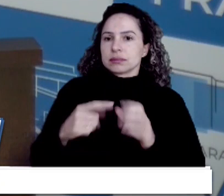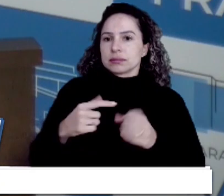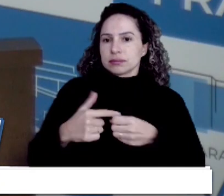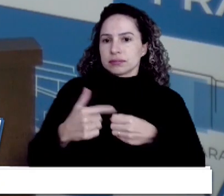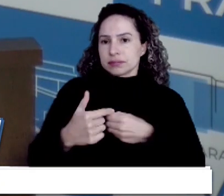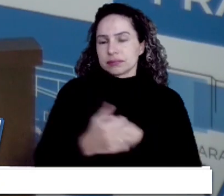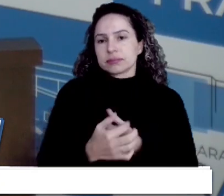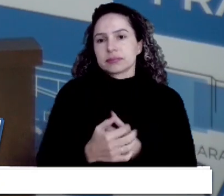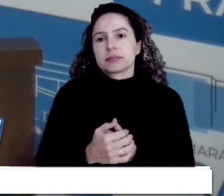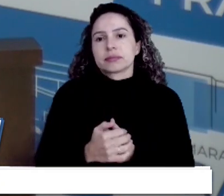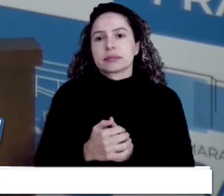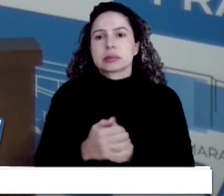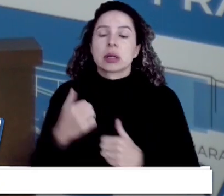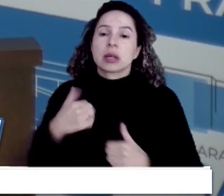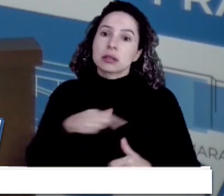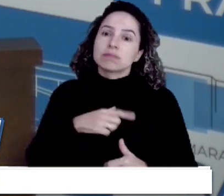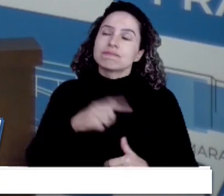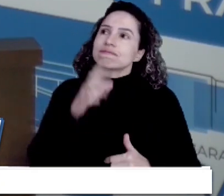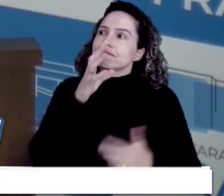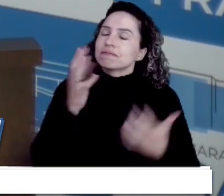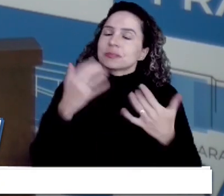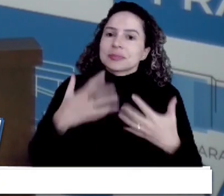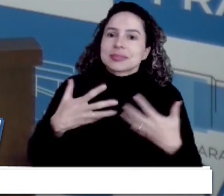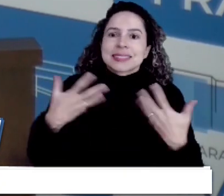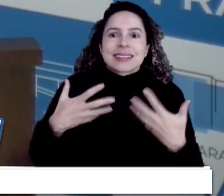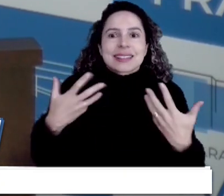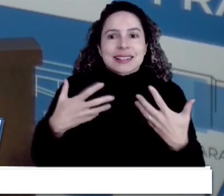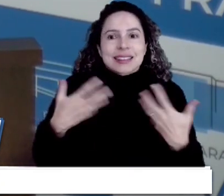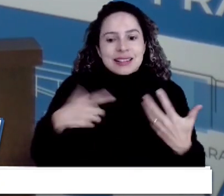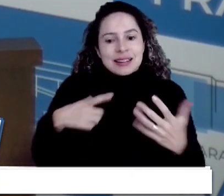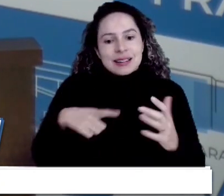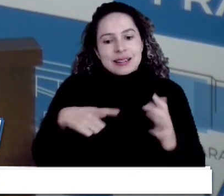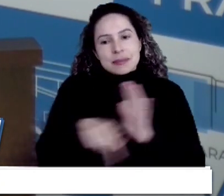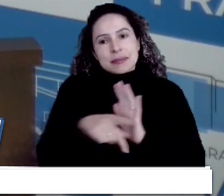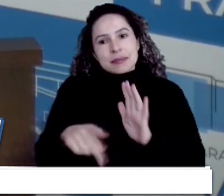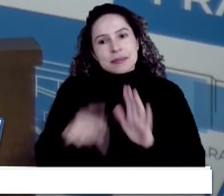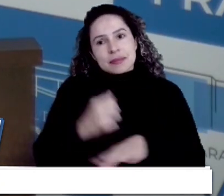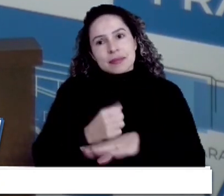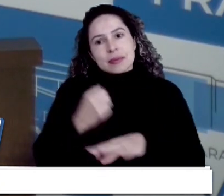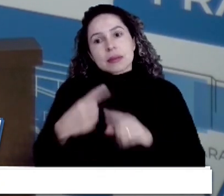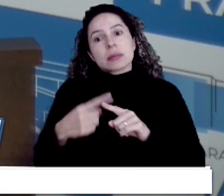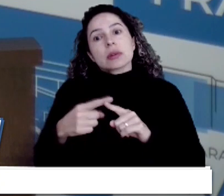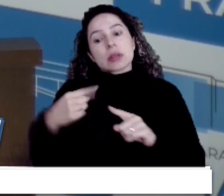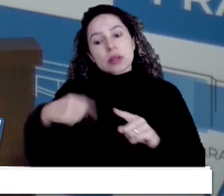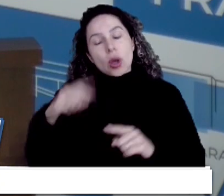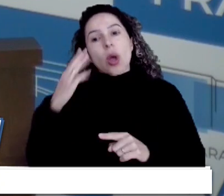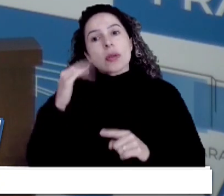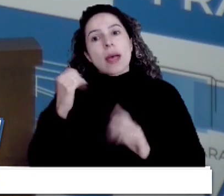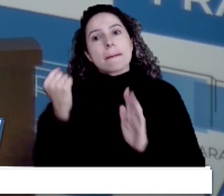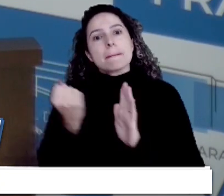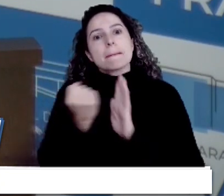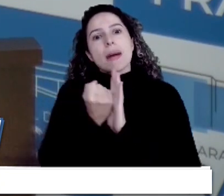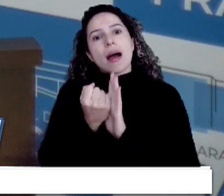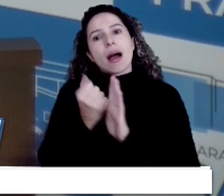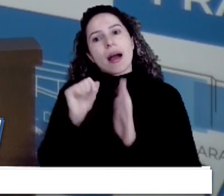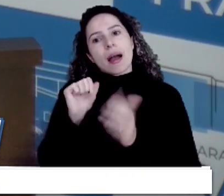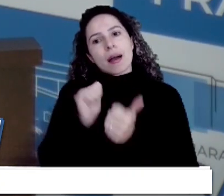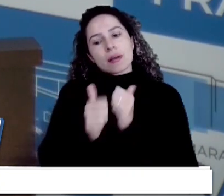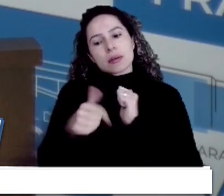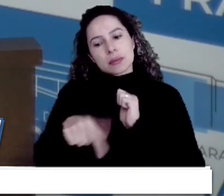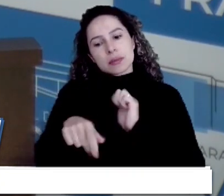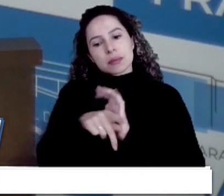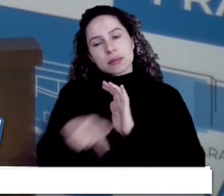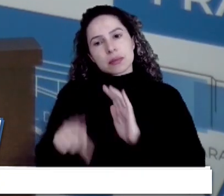E a gente fica muito alegre que isso aconteça em Franca, porque nós sabemos o impacto que o esporte pode trazer na